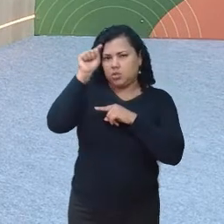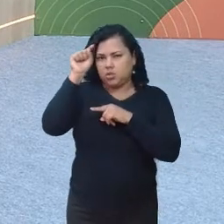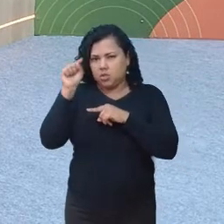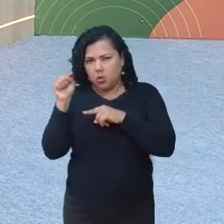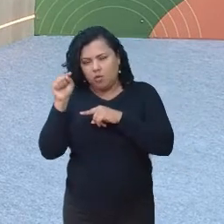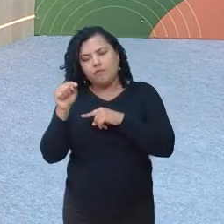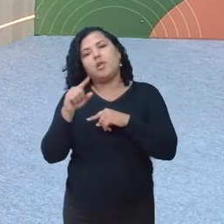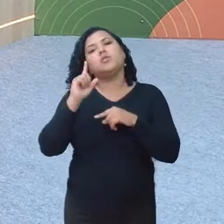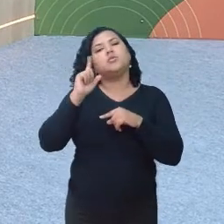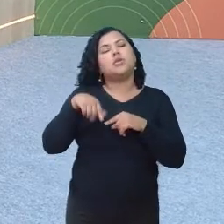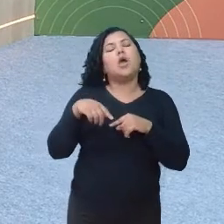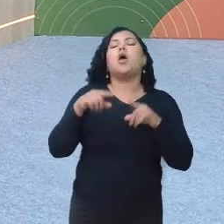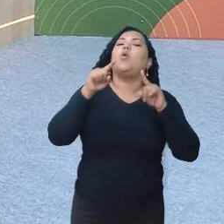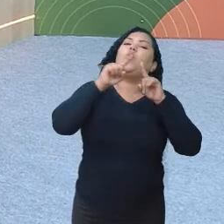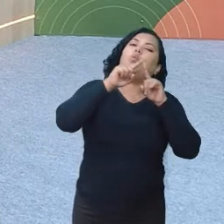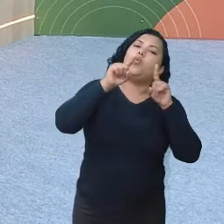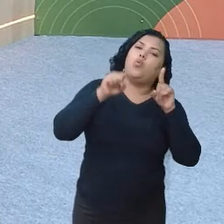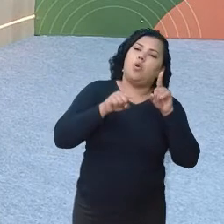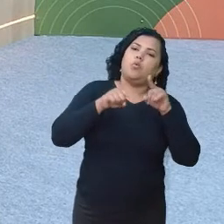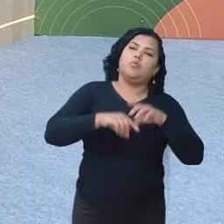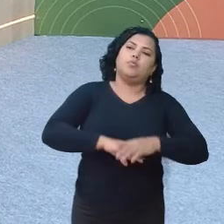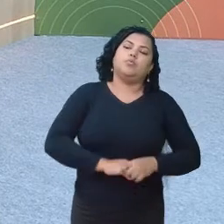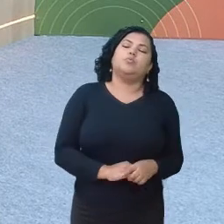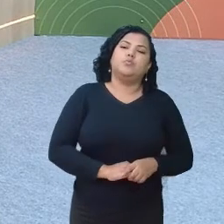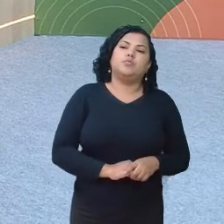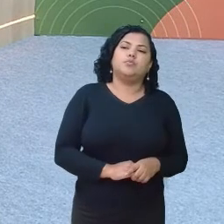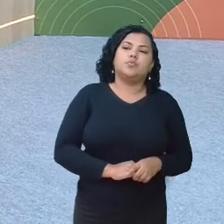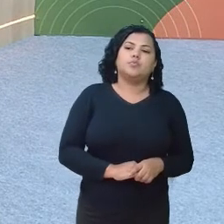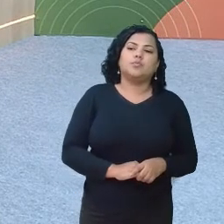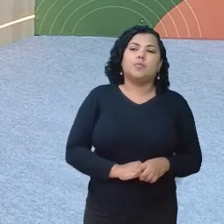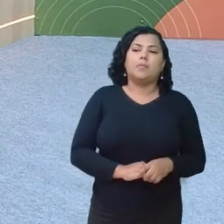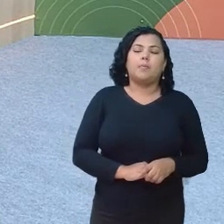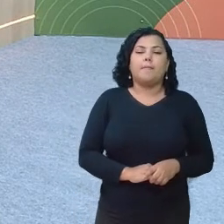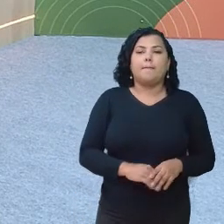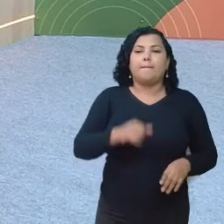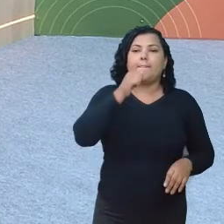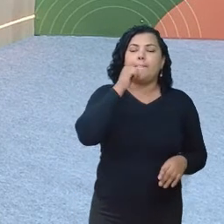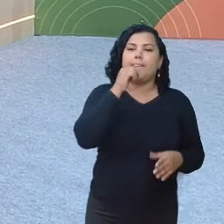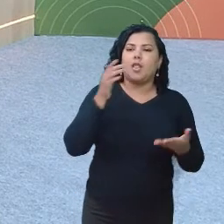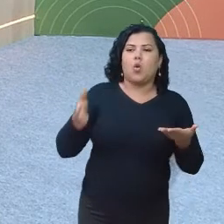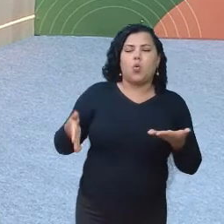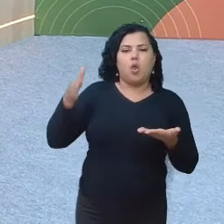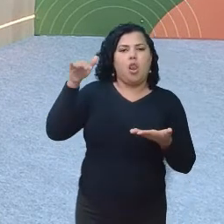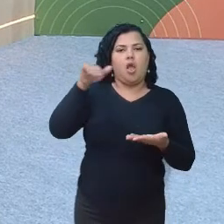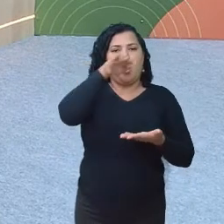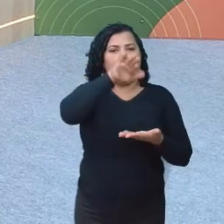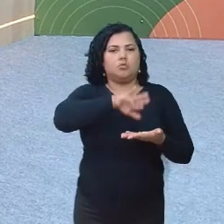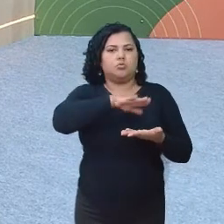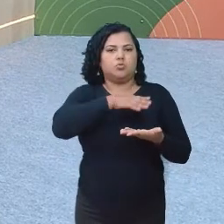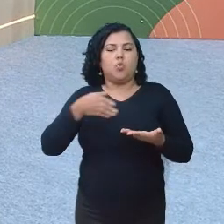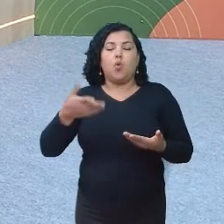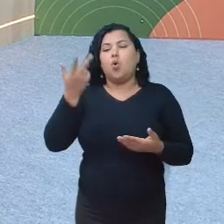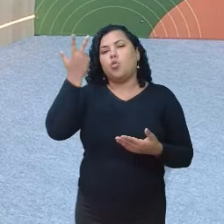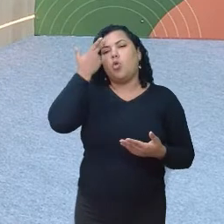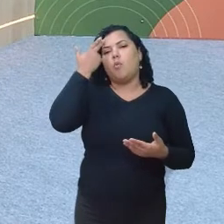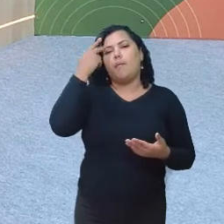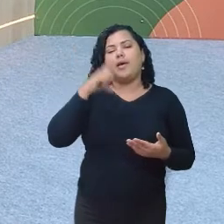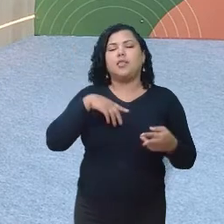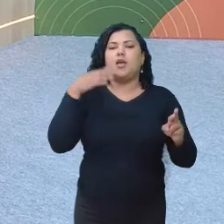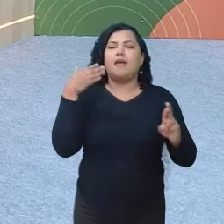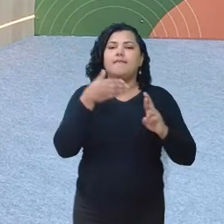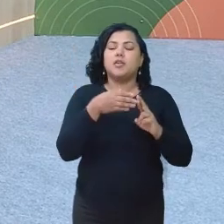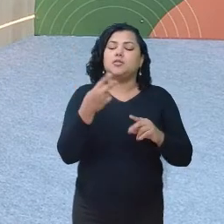ângulo A, e assim para os demais. Com relação aos lados, geralmente ele vai fazer referência a 2